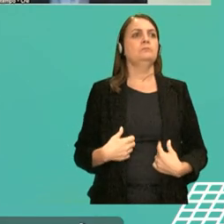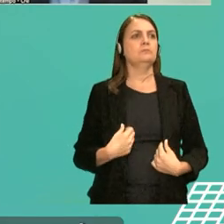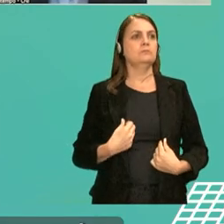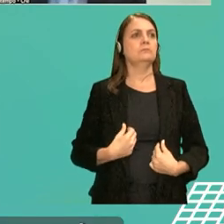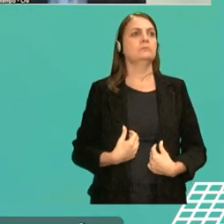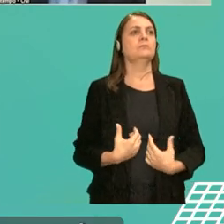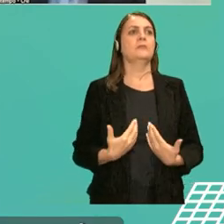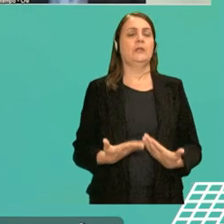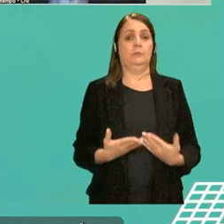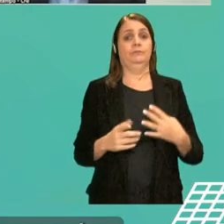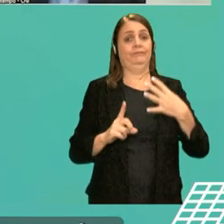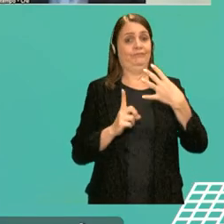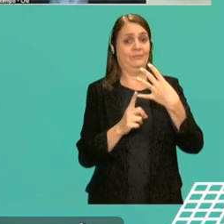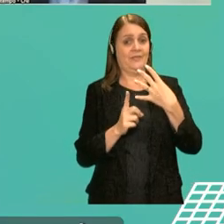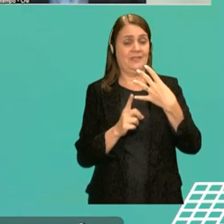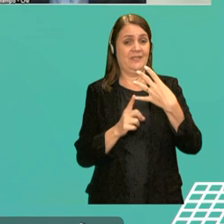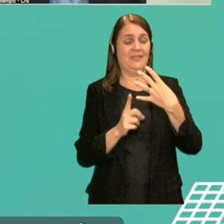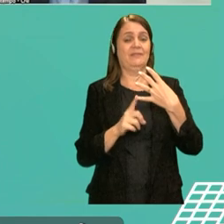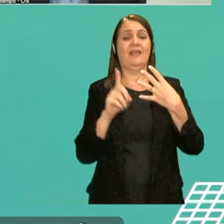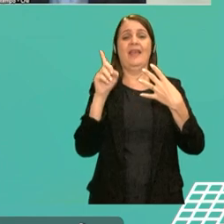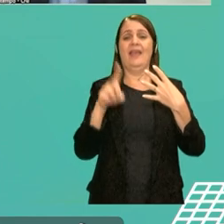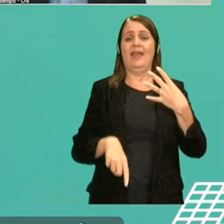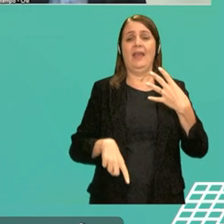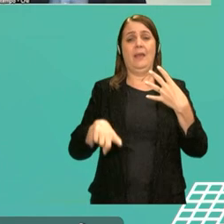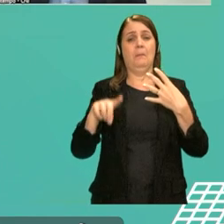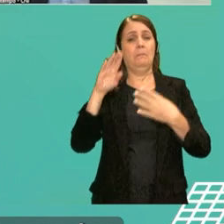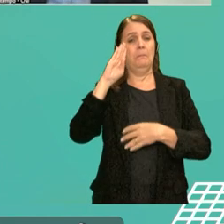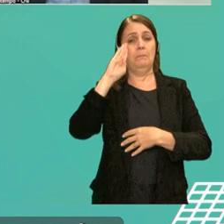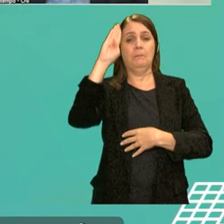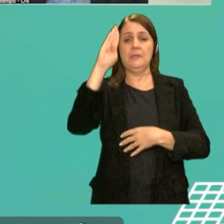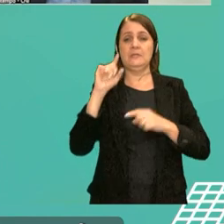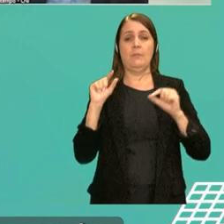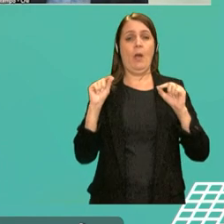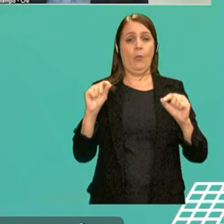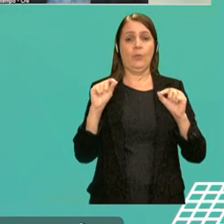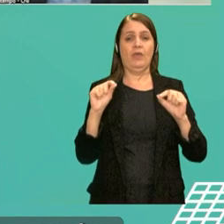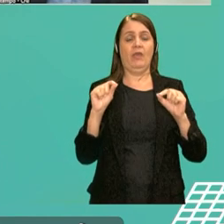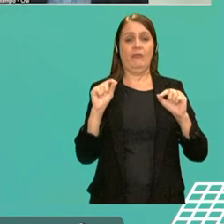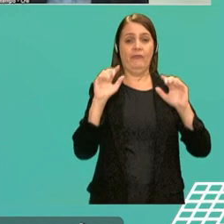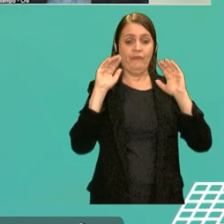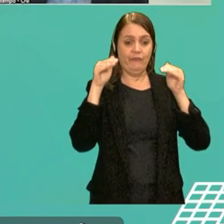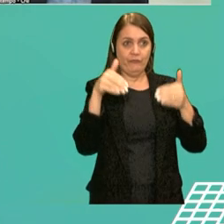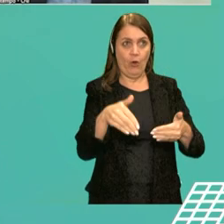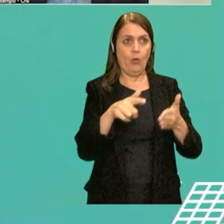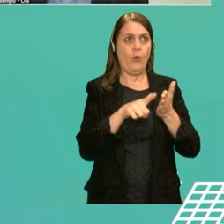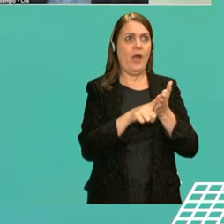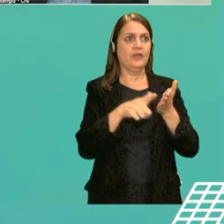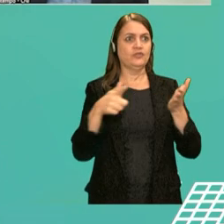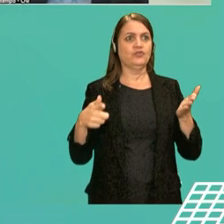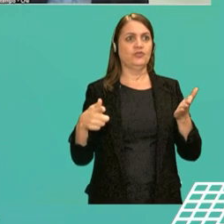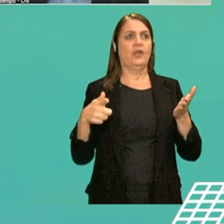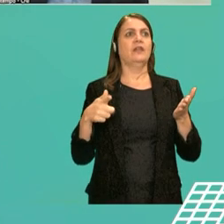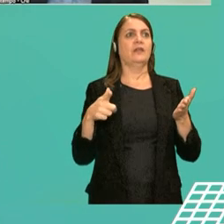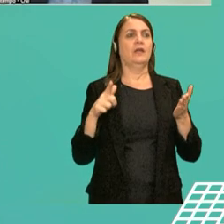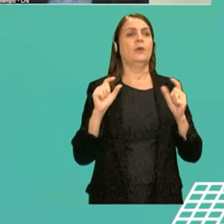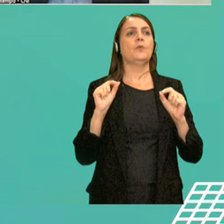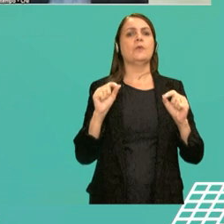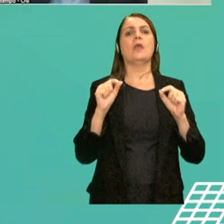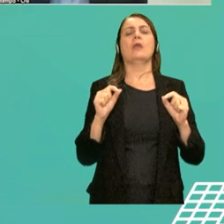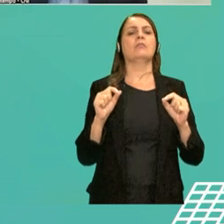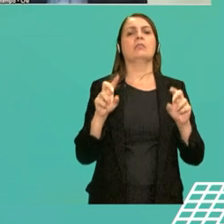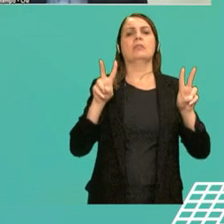Bom, esse pilar ele traz como ponto central agendas bastante importantes, agendas que falam